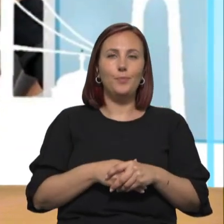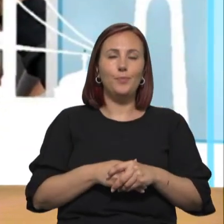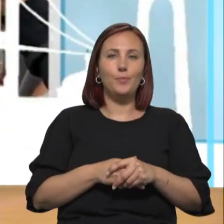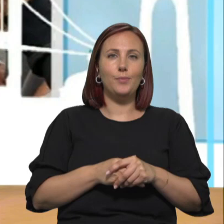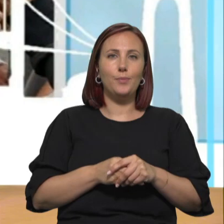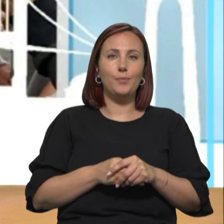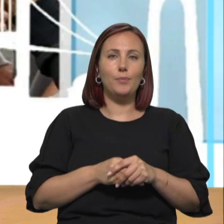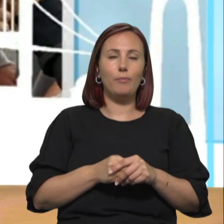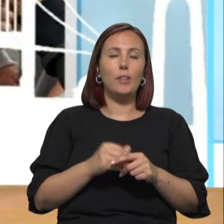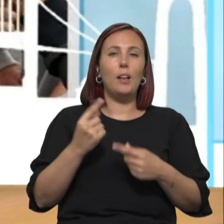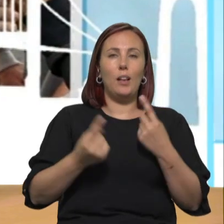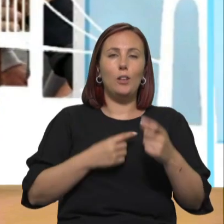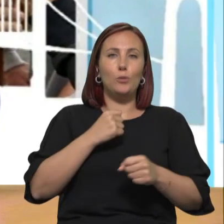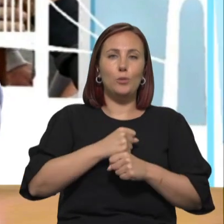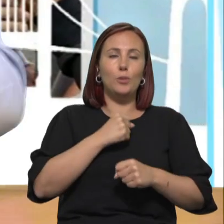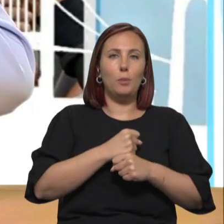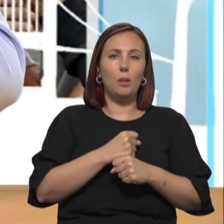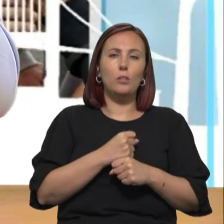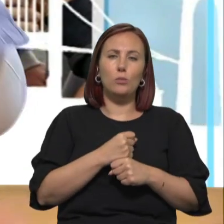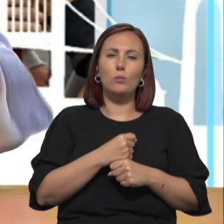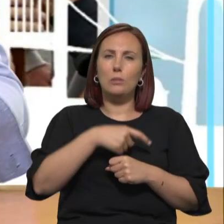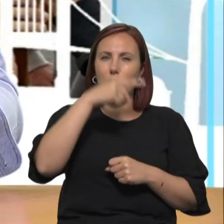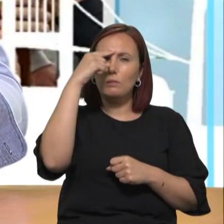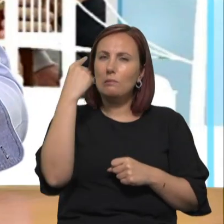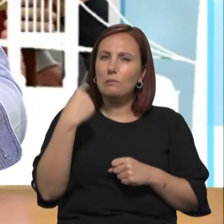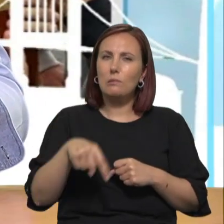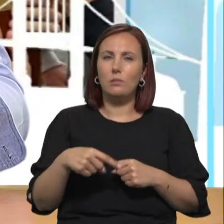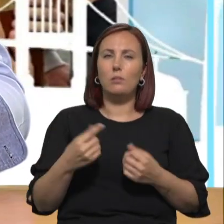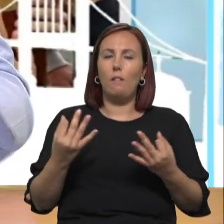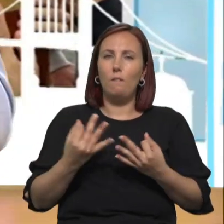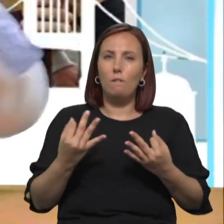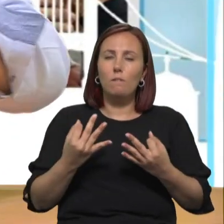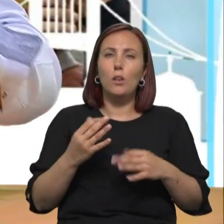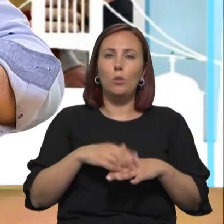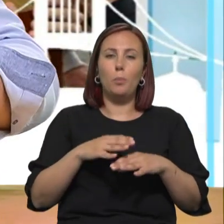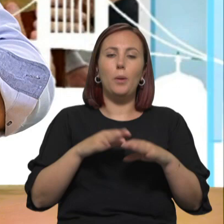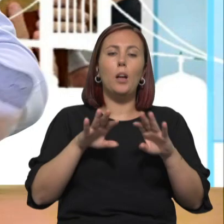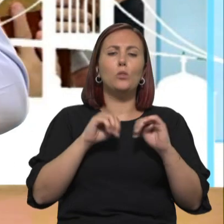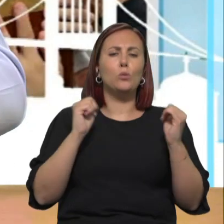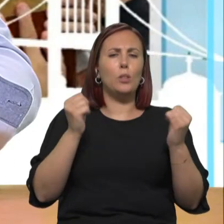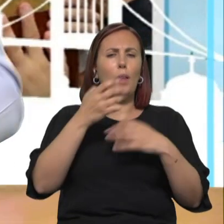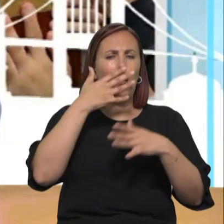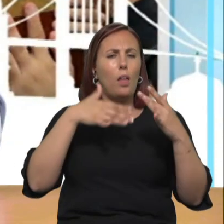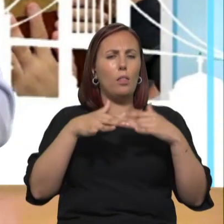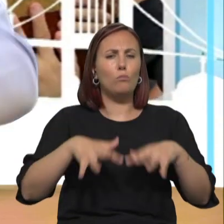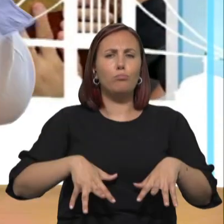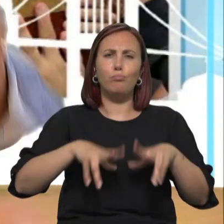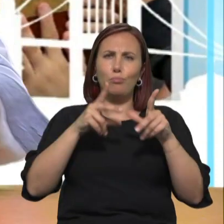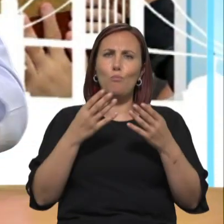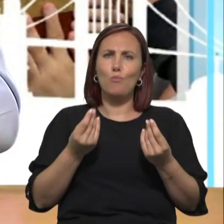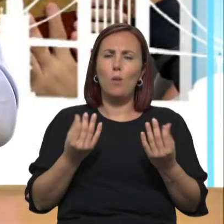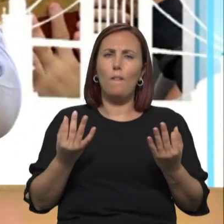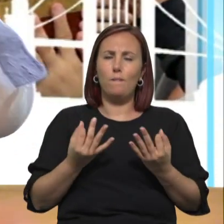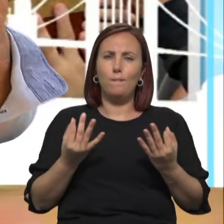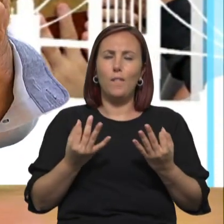Há empregos ainda muito penosos, nós sabemos que a sociedade evoluiu muito, não é? Estamos